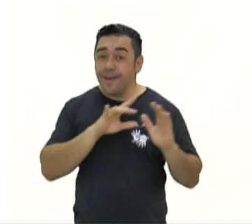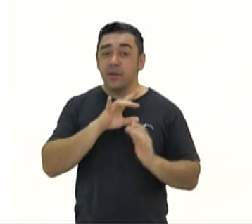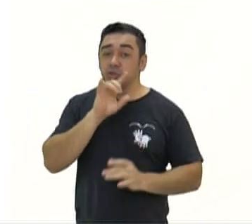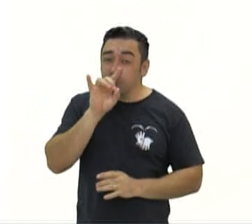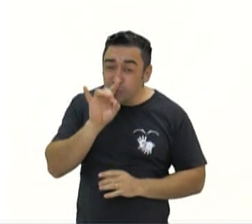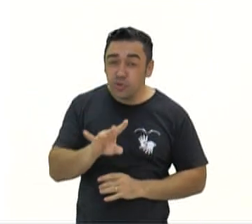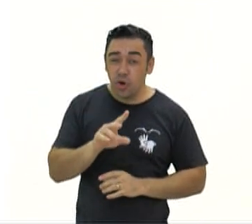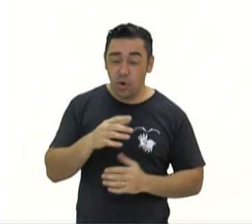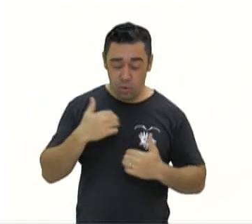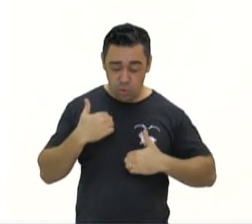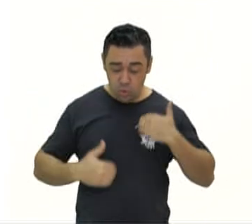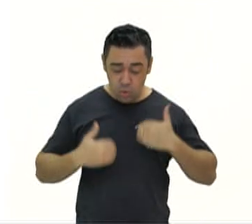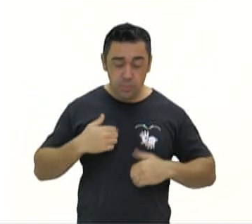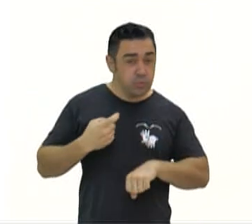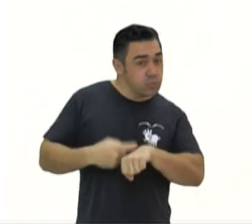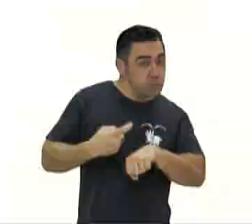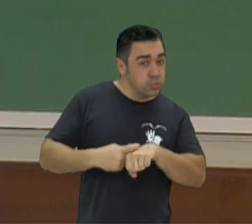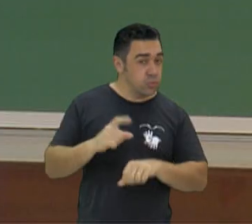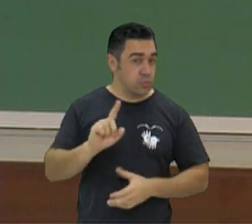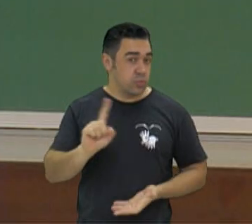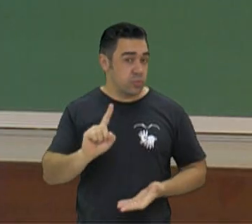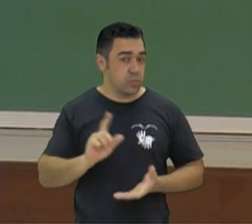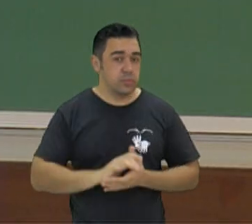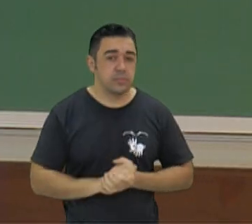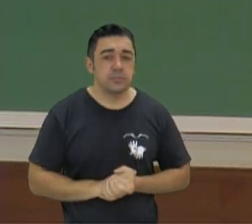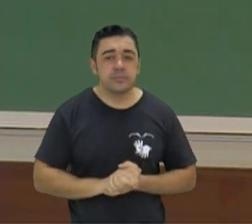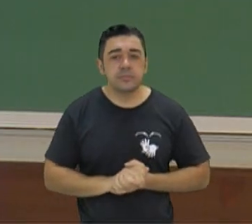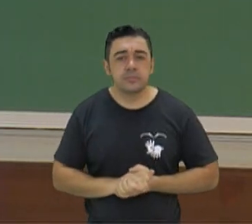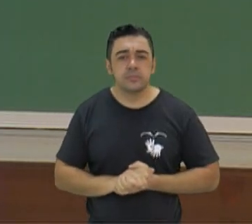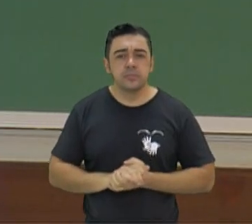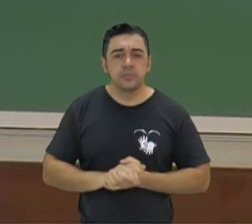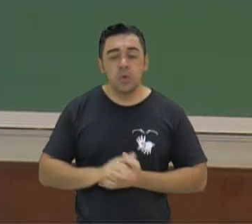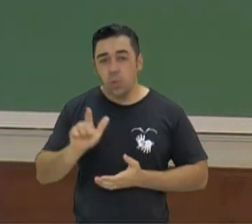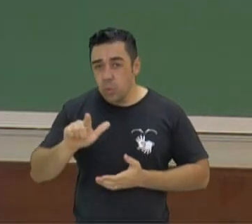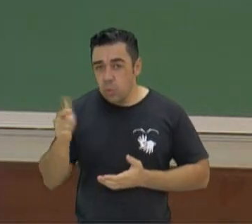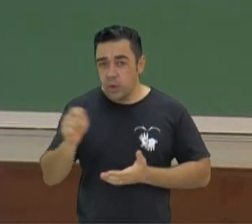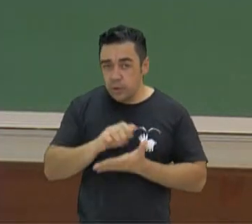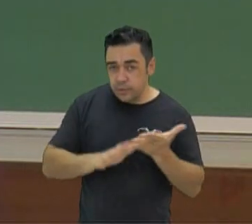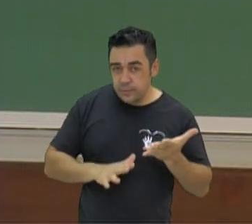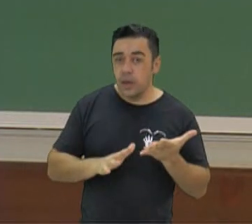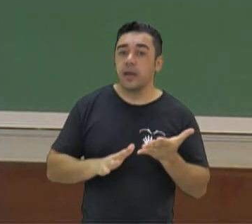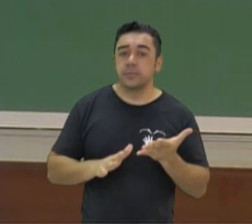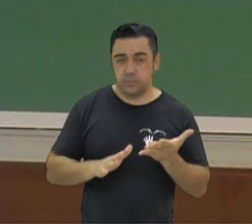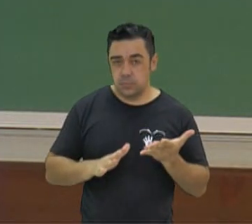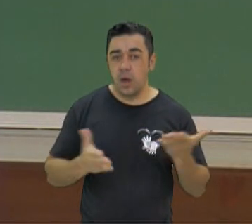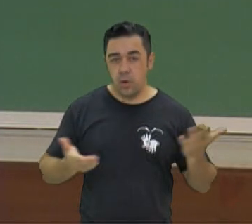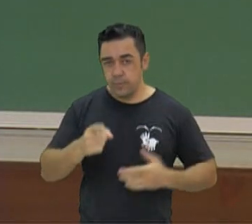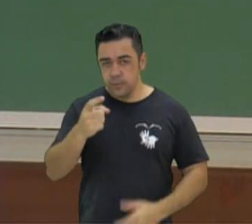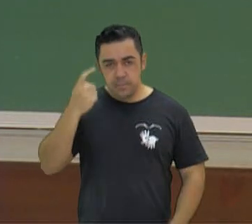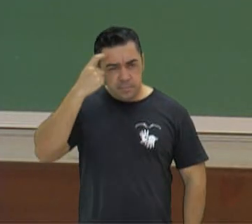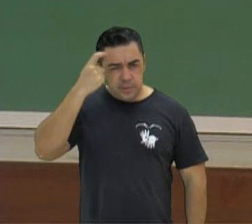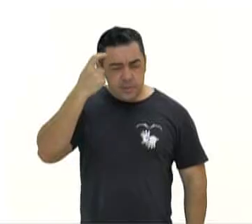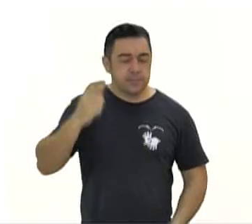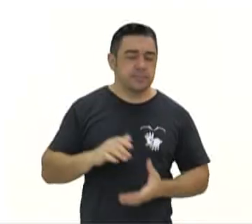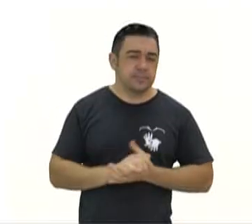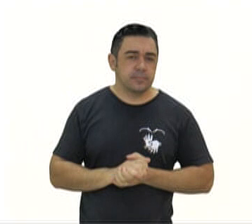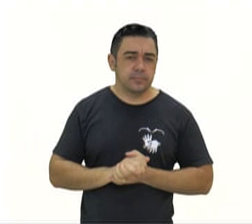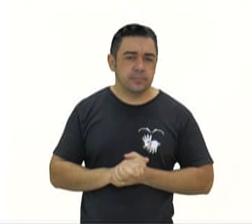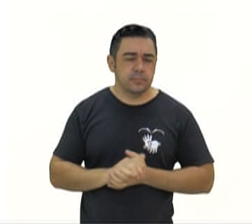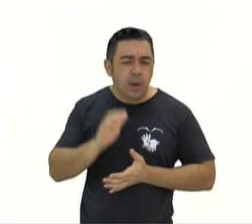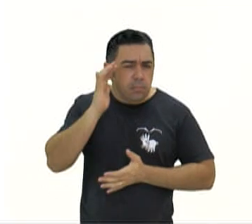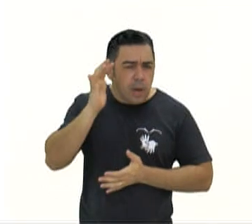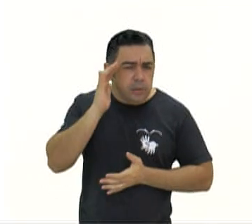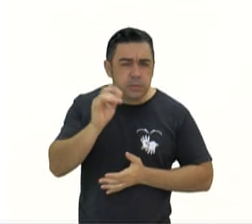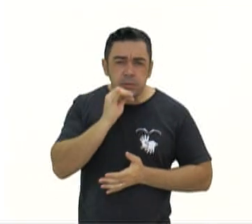então, das partes duras do organismo, tá? Um exercício agora, um pouquinho, né, para pensar um pouquinho mais. Suponha